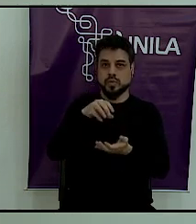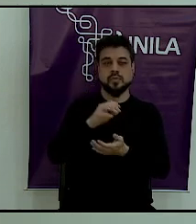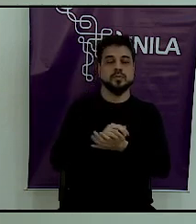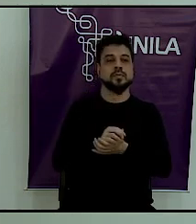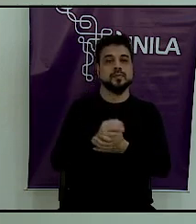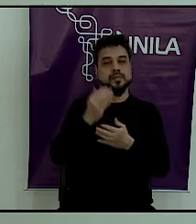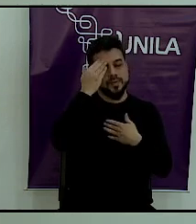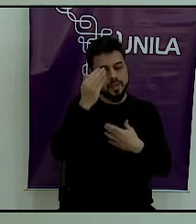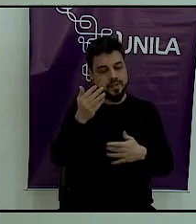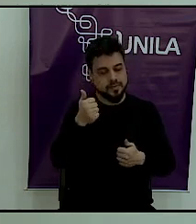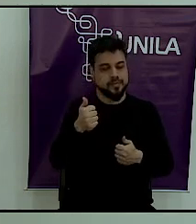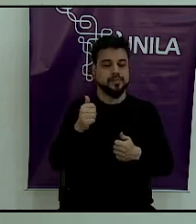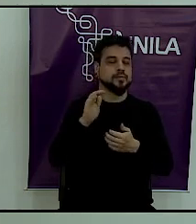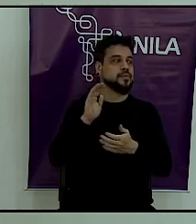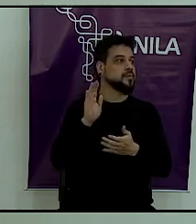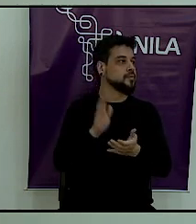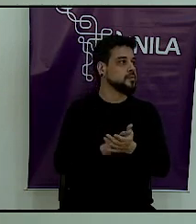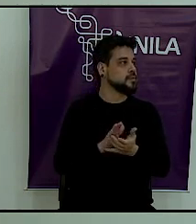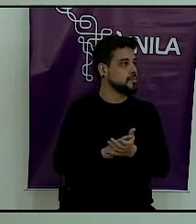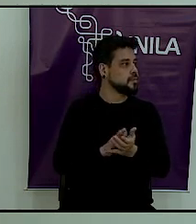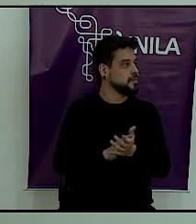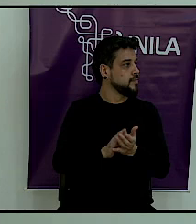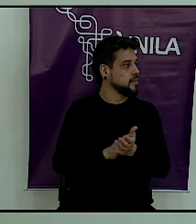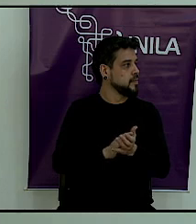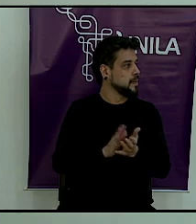Agradeço a oportunidade. Obrigado.